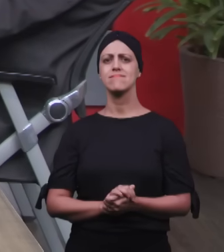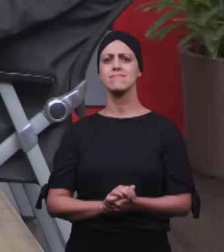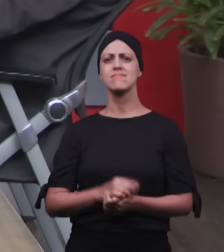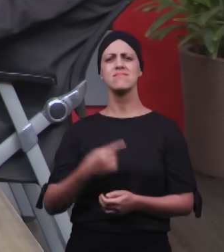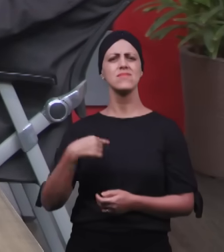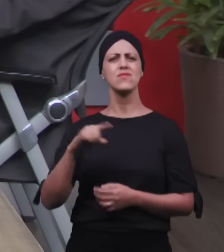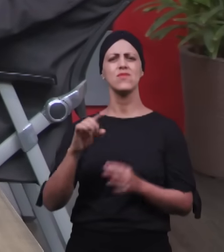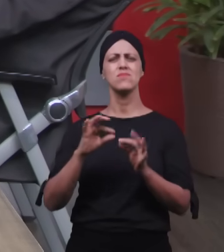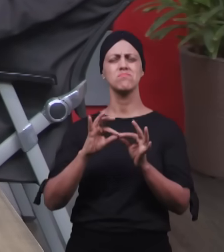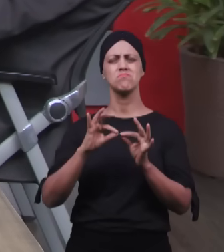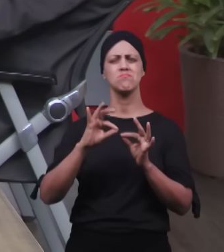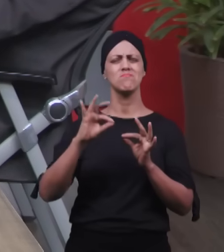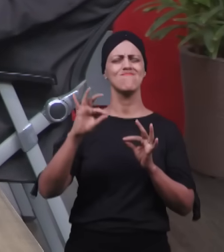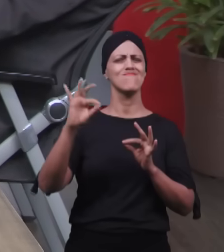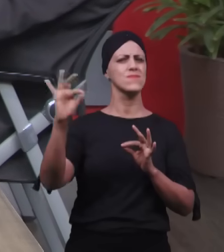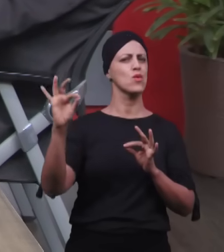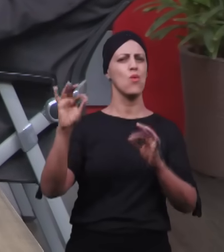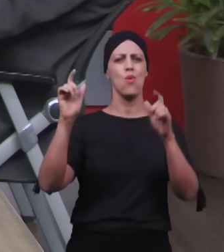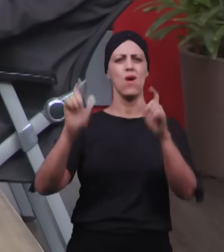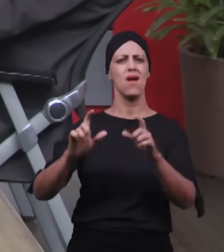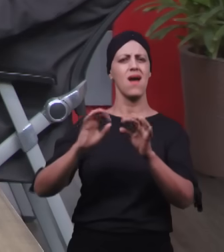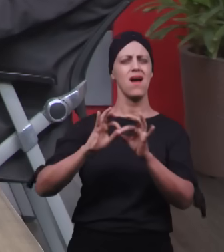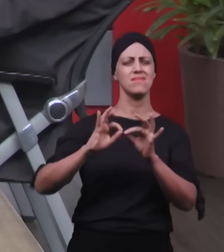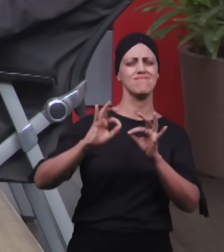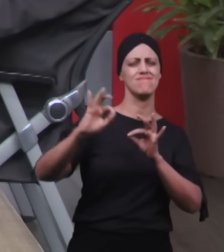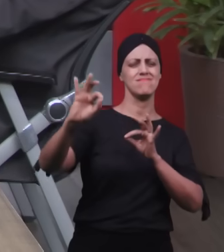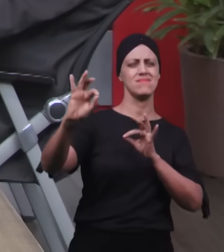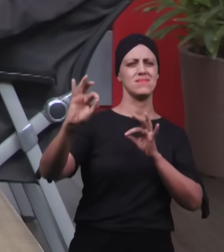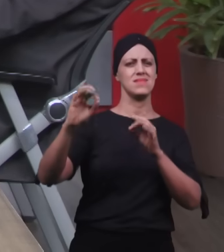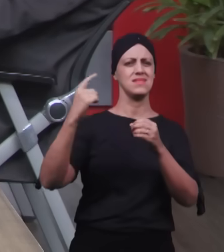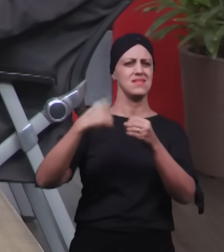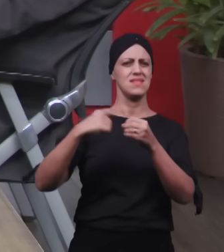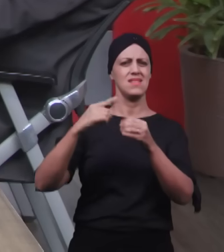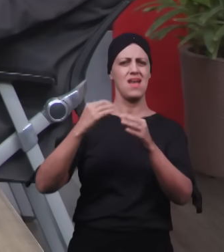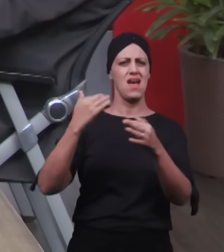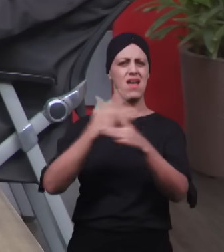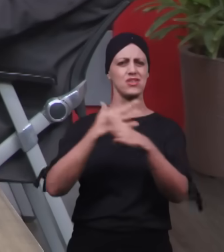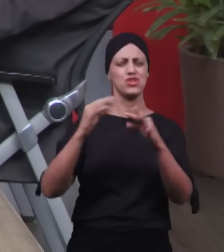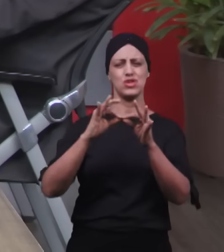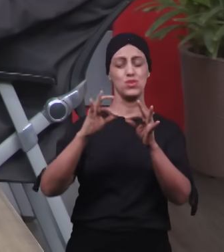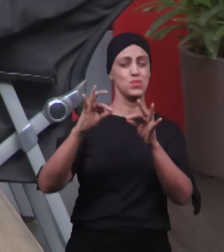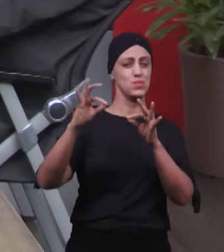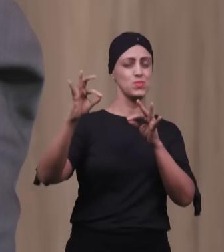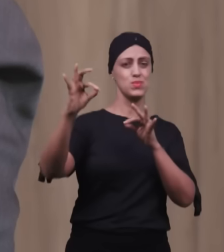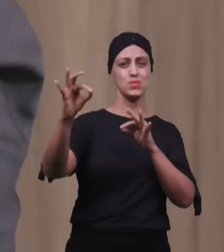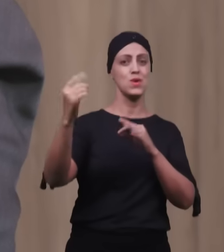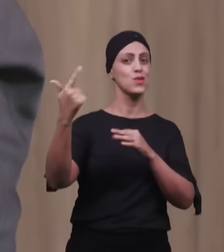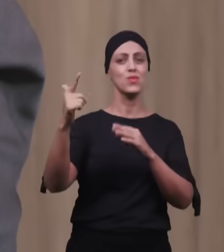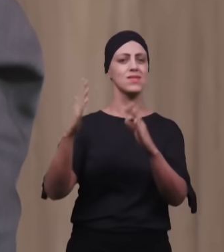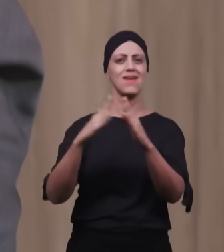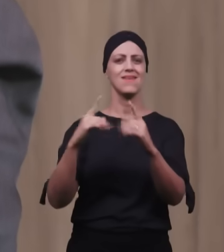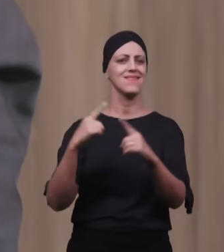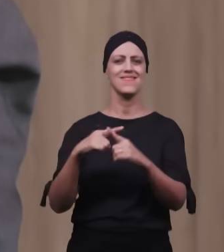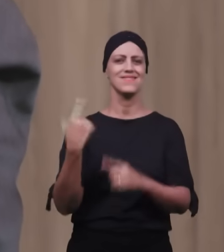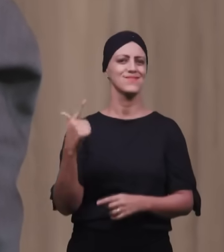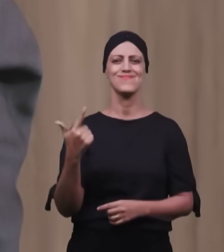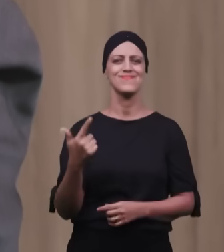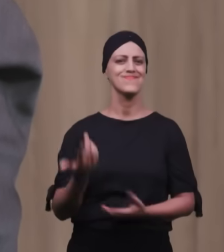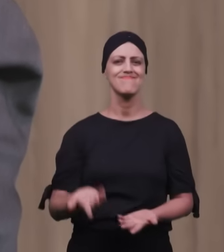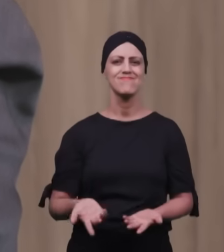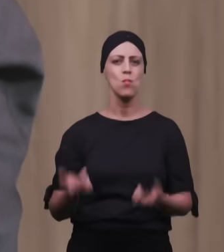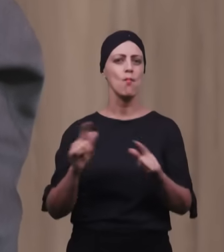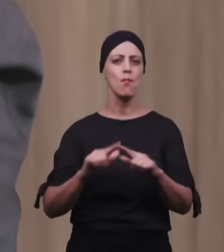foram para o extremo norte do Chile e lá na cidade que eles foram morar não não temos igreja